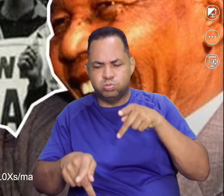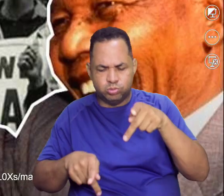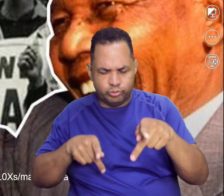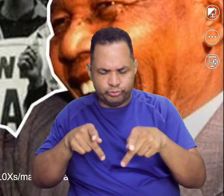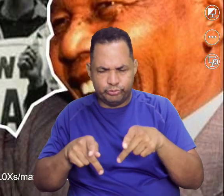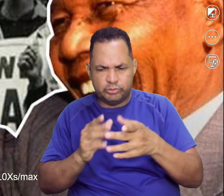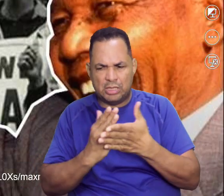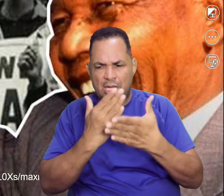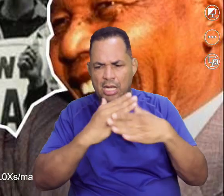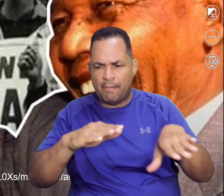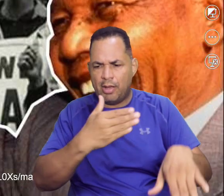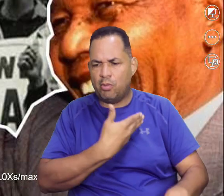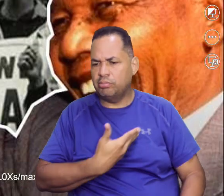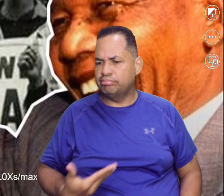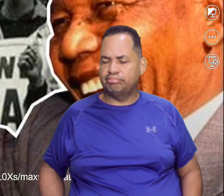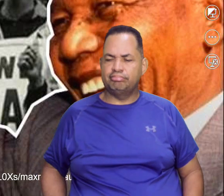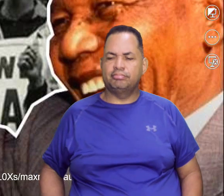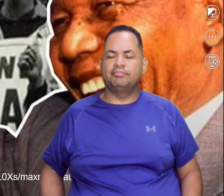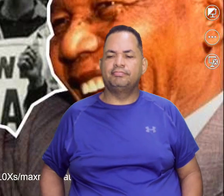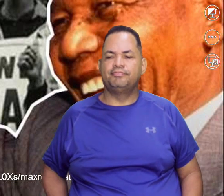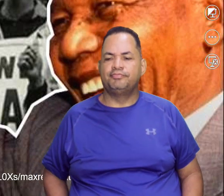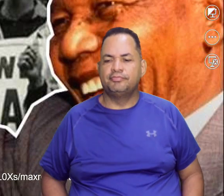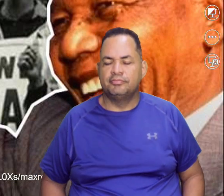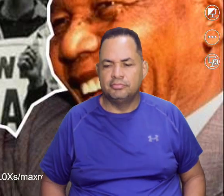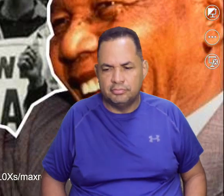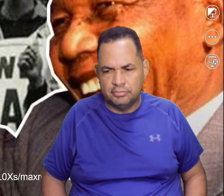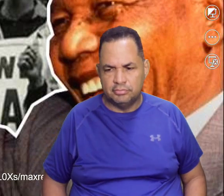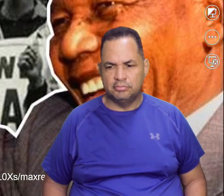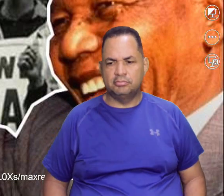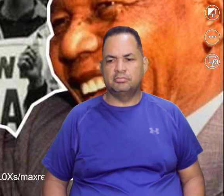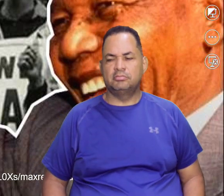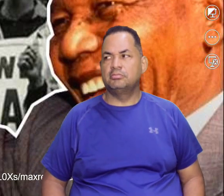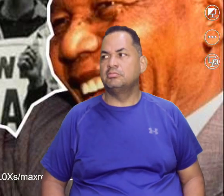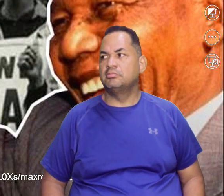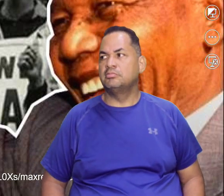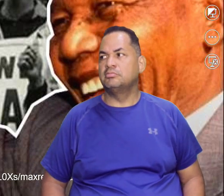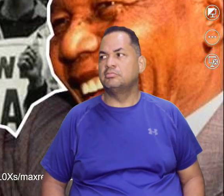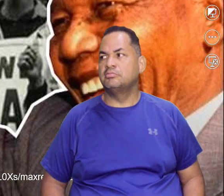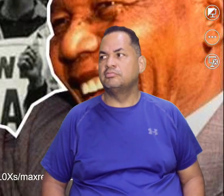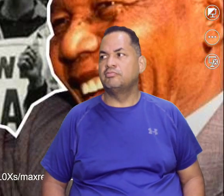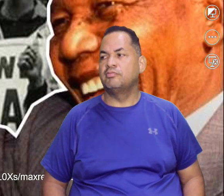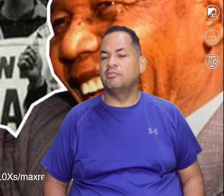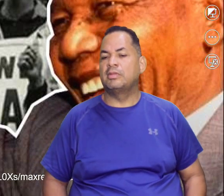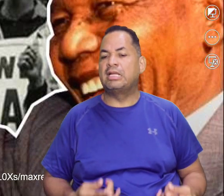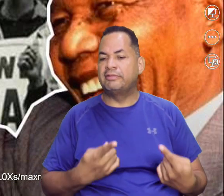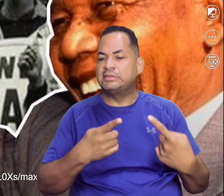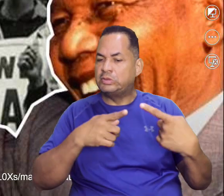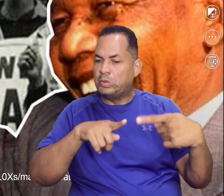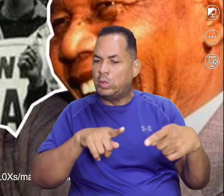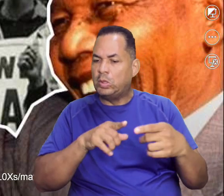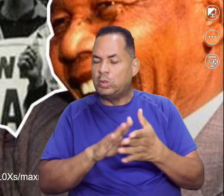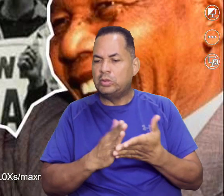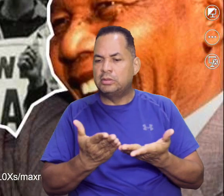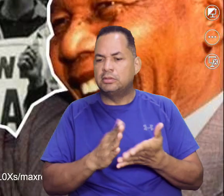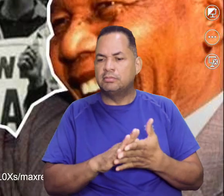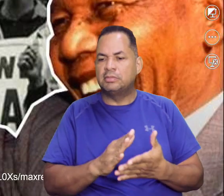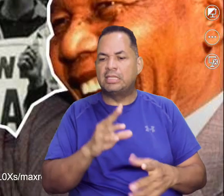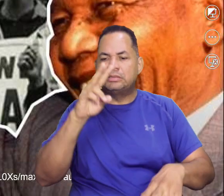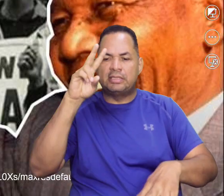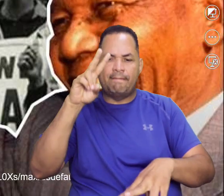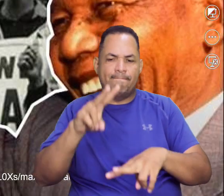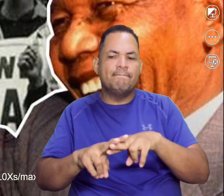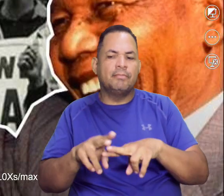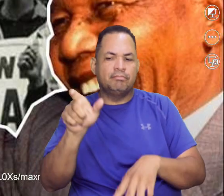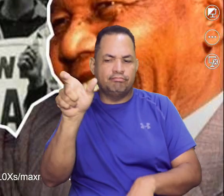luta e derrubar esse governo. Então, Nelson Mandela, ele vai ser visto como uma ameaça. E aí ele vai ser